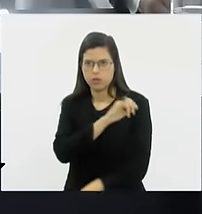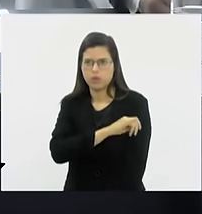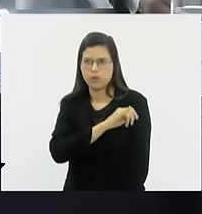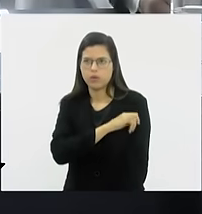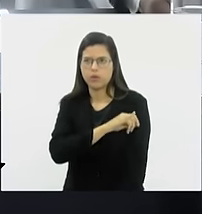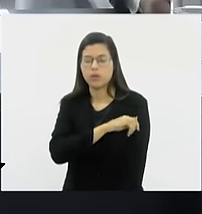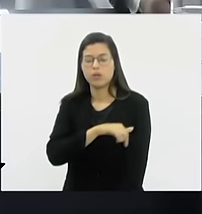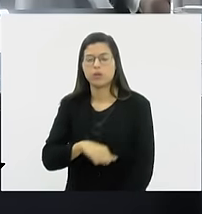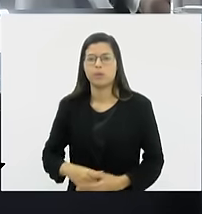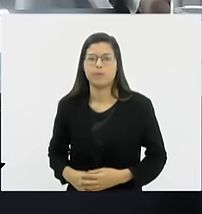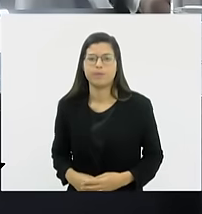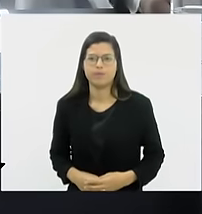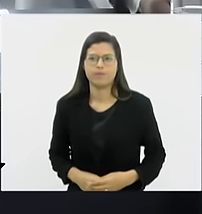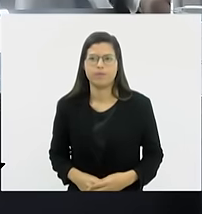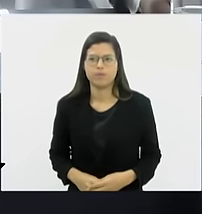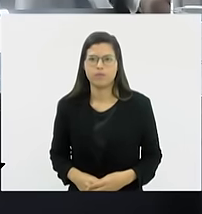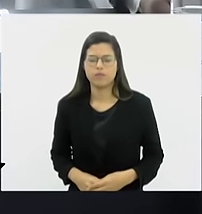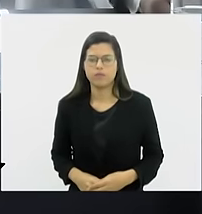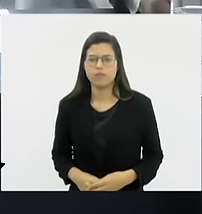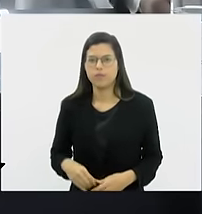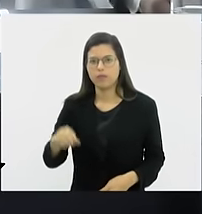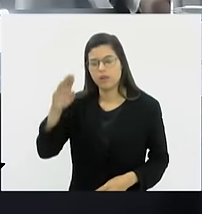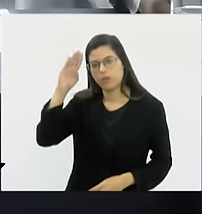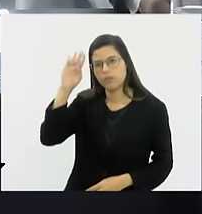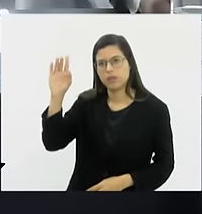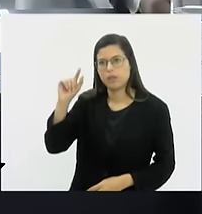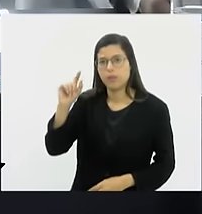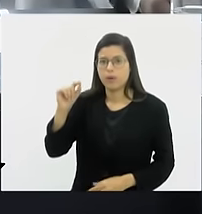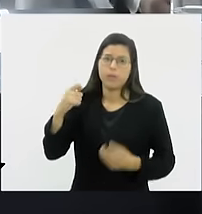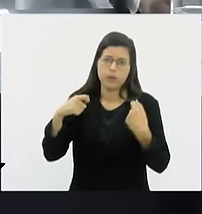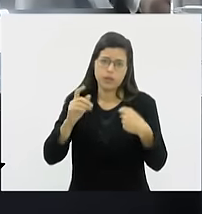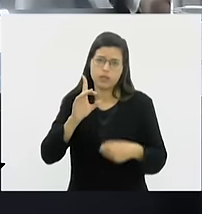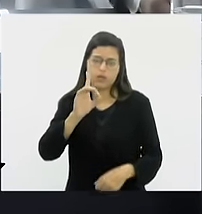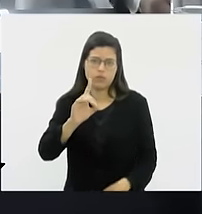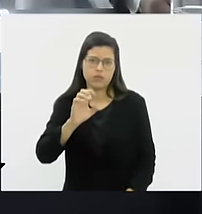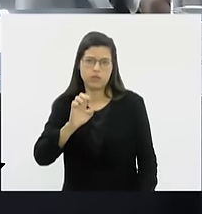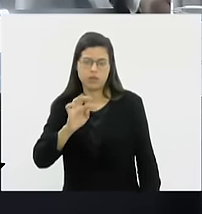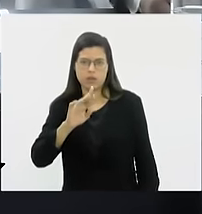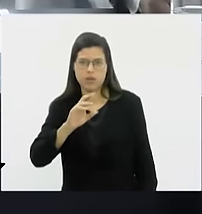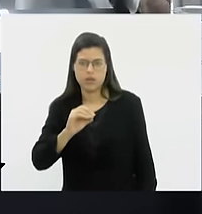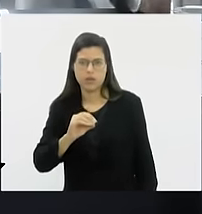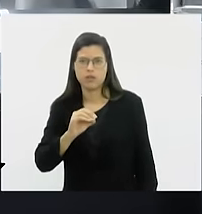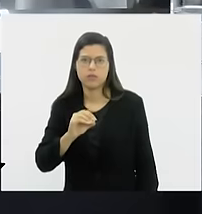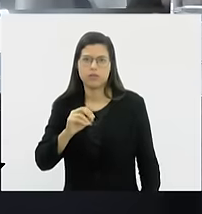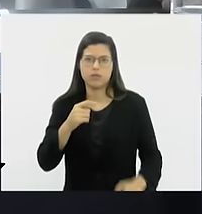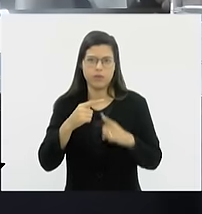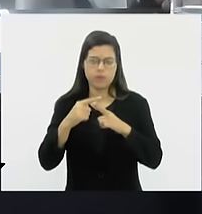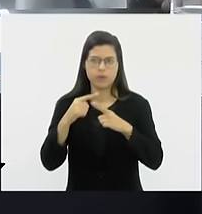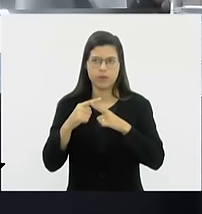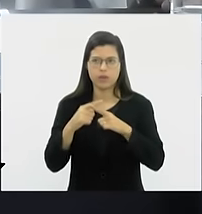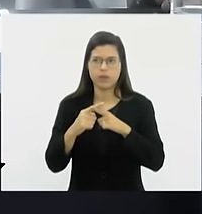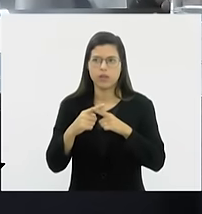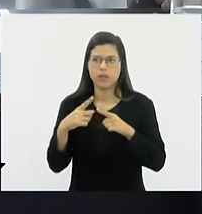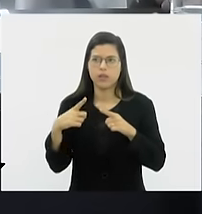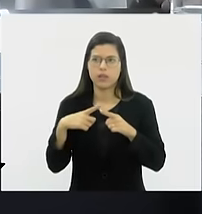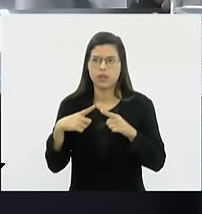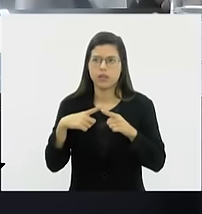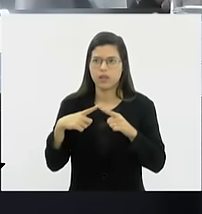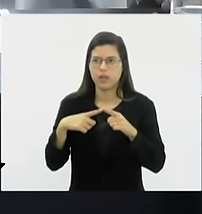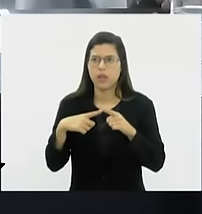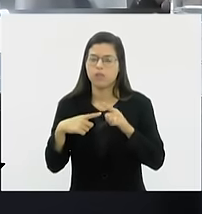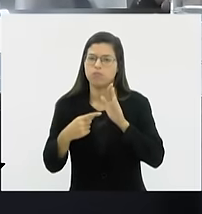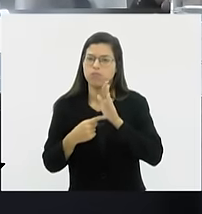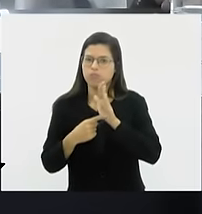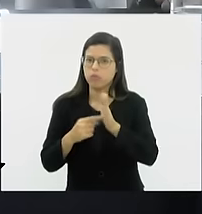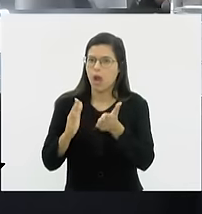de passageiros, é fundamental a presença do DETRO, uma vez que há indícios que a conduta que alguns